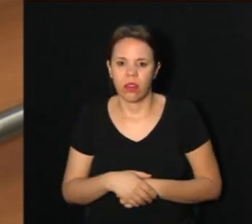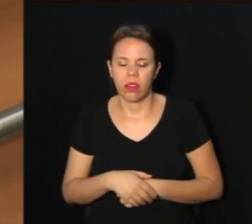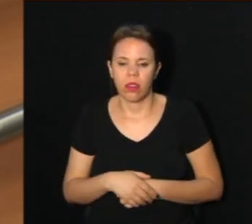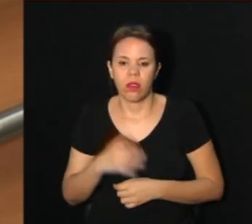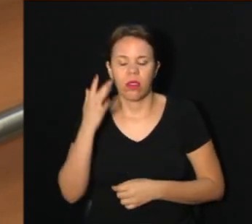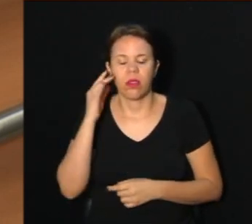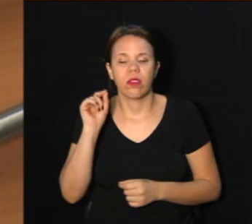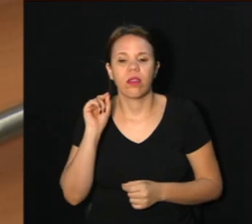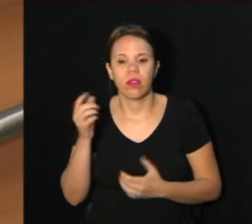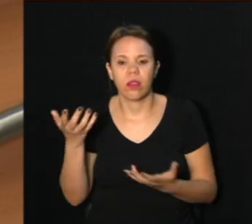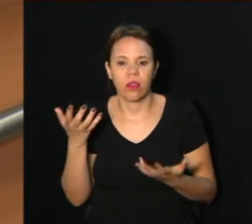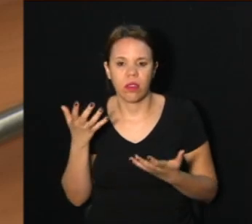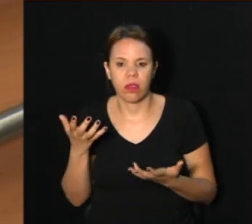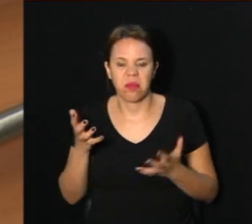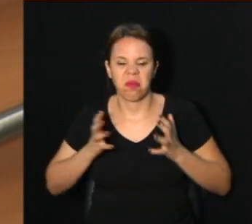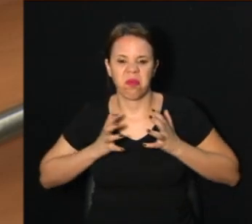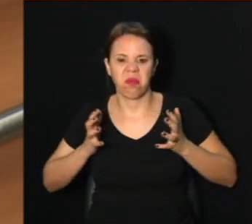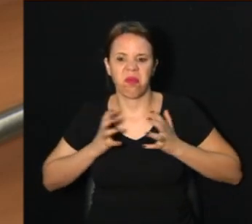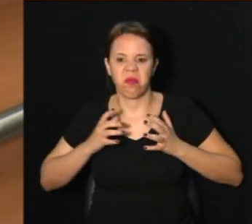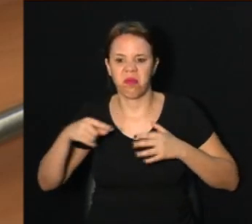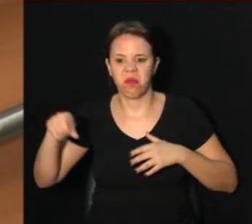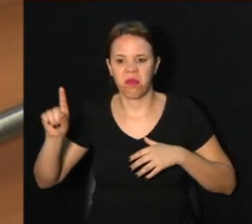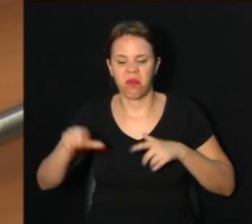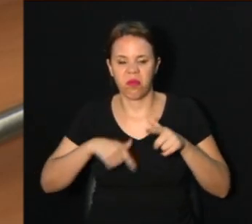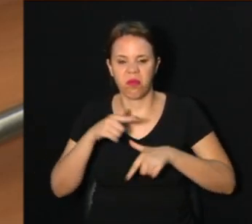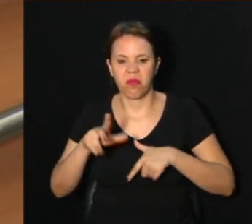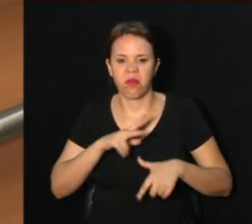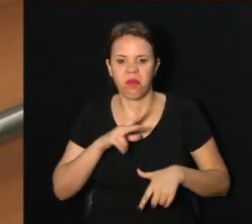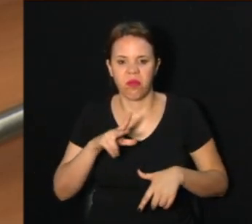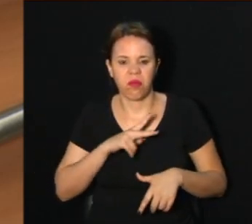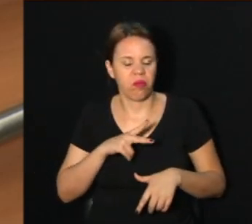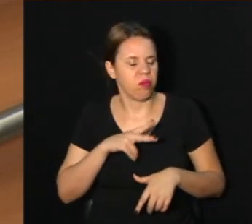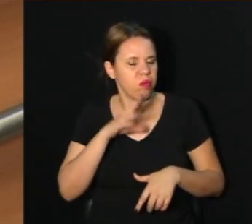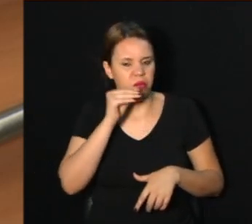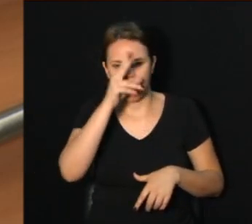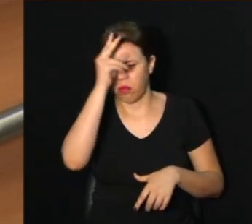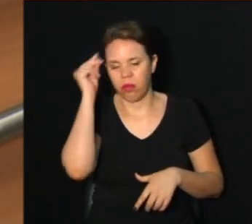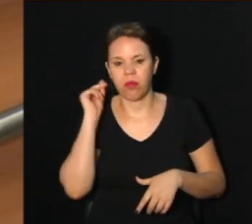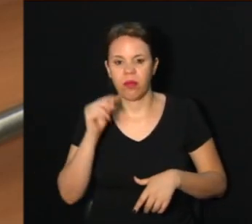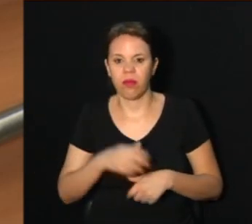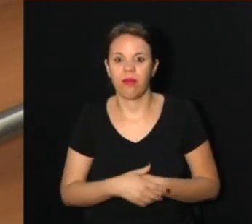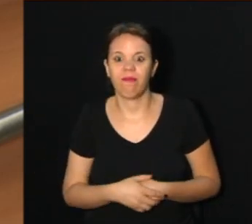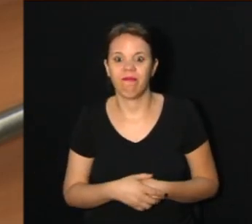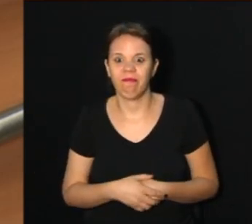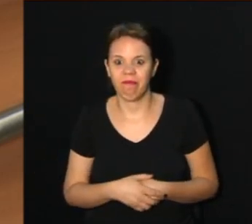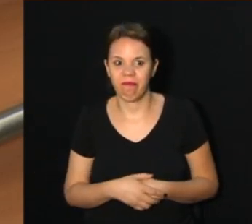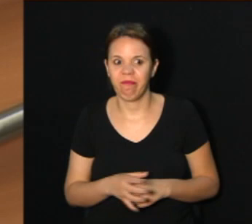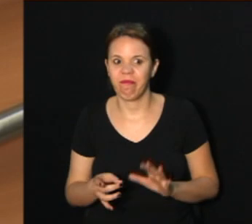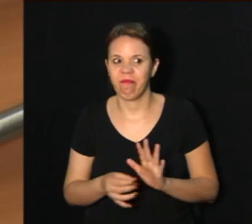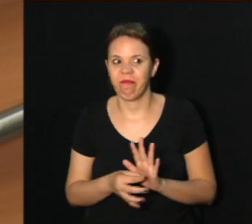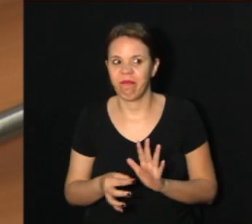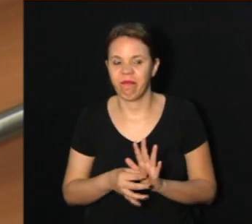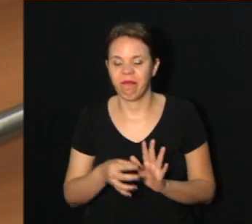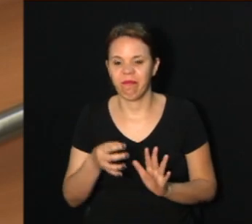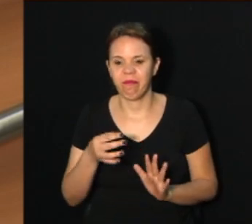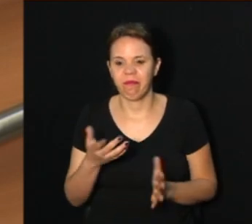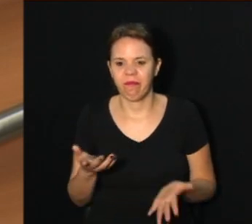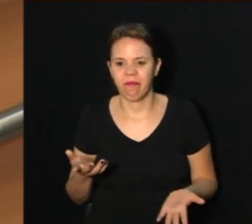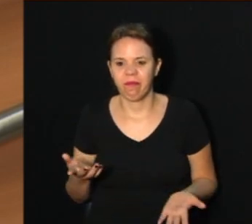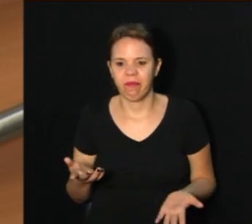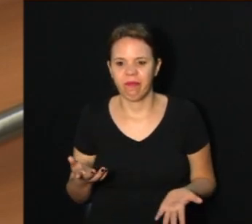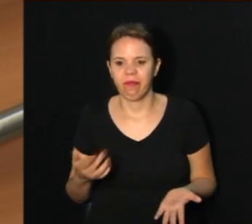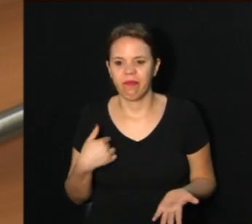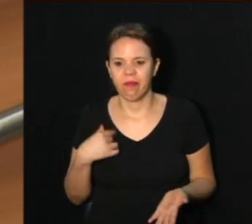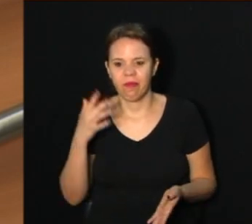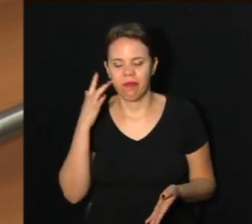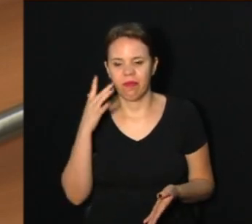quem quiser ficar rico deve ir para a iniciativa privada, não para o cargo público. Mas isso é uma opinião pessoal. Portanto, eu vejo